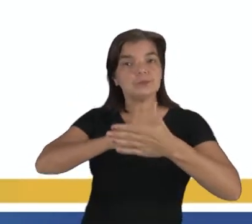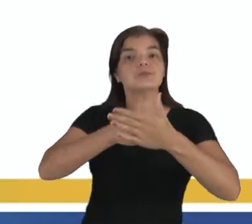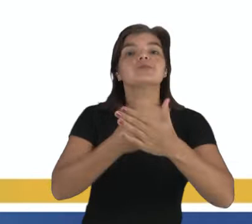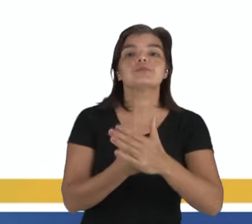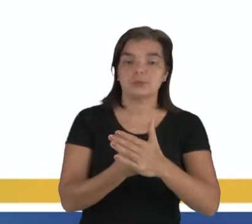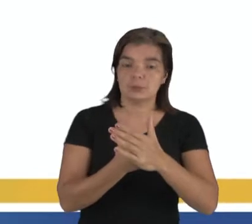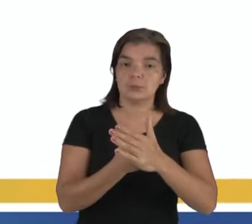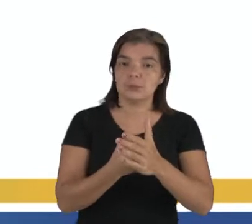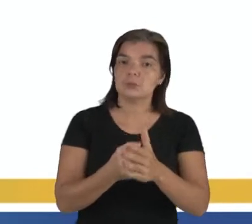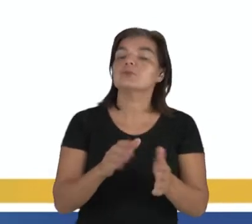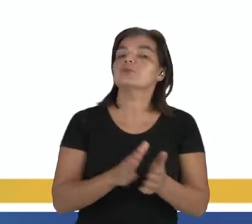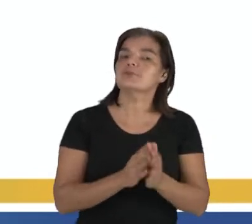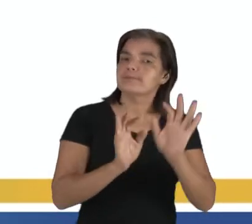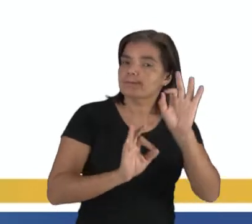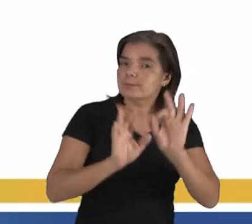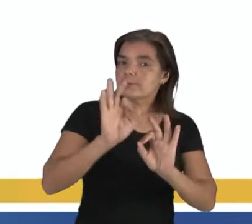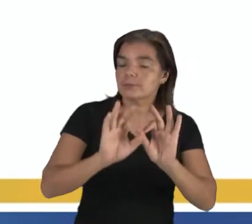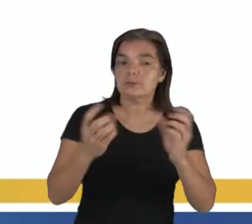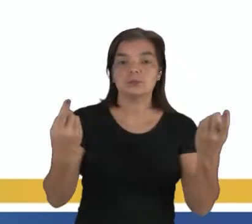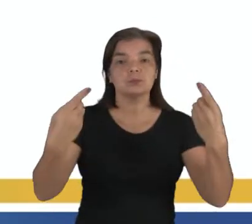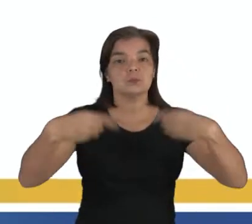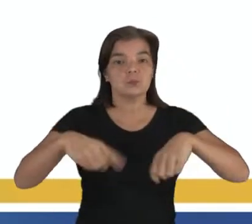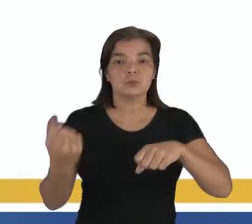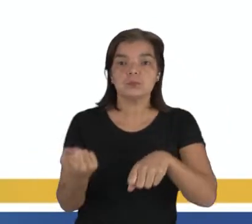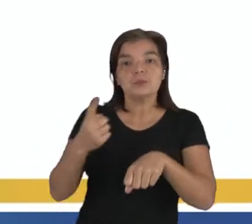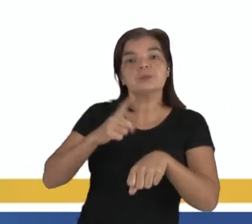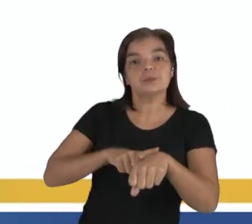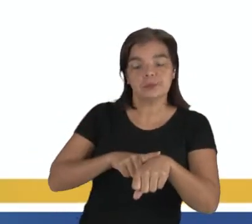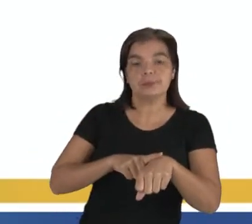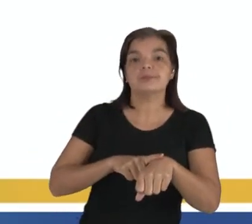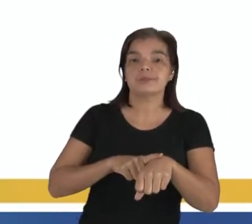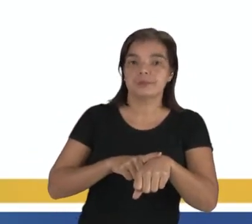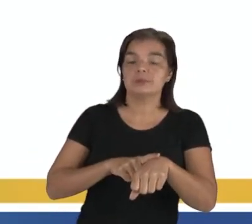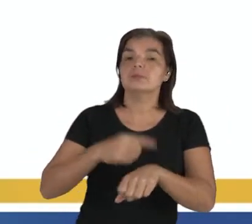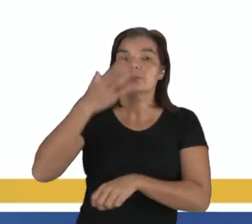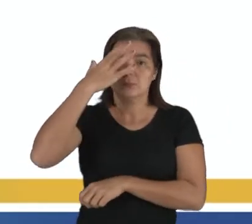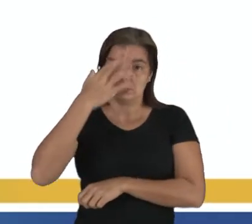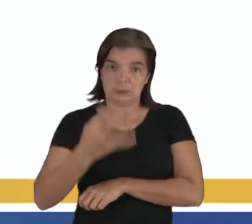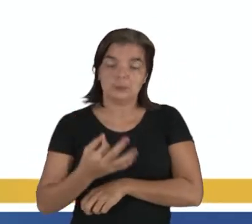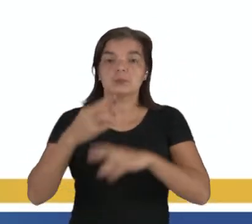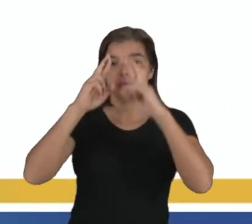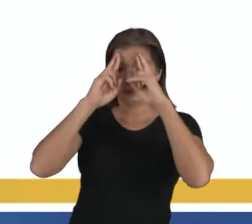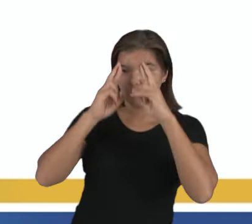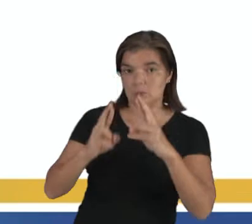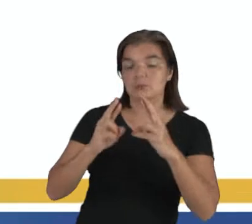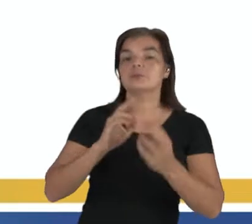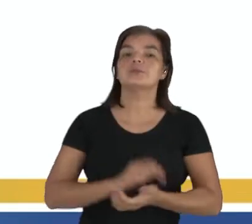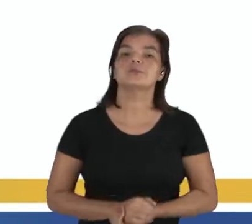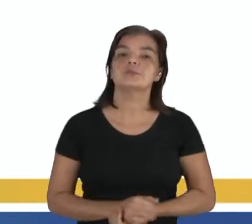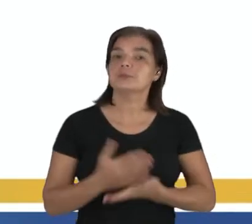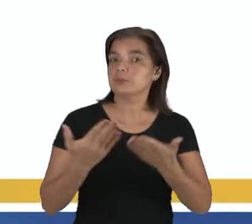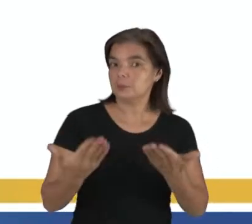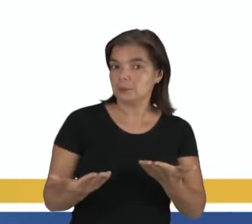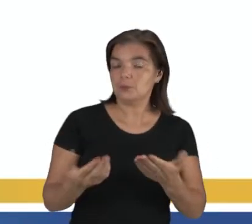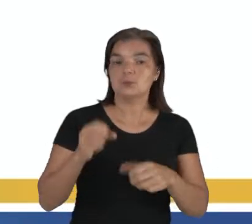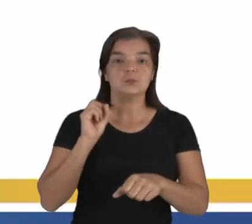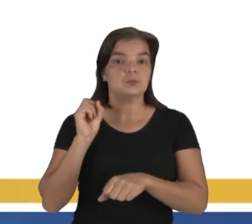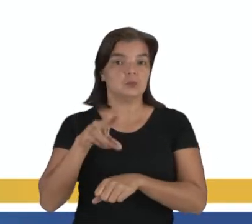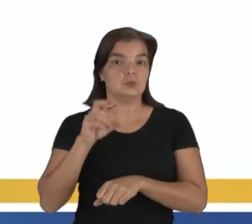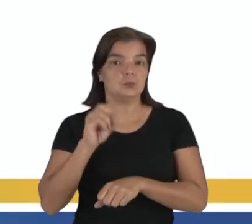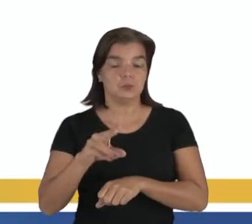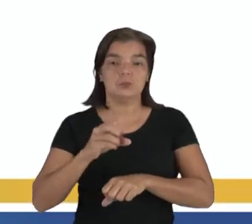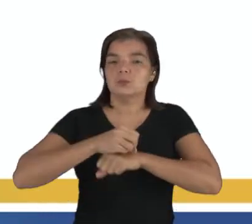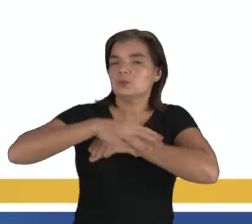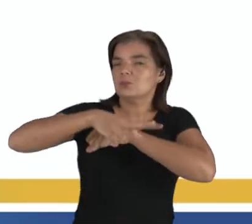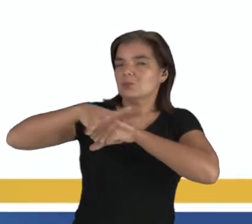interditados que os protocolos contra a contaminação são mais corretamente respeitados, enquanto o vírus se